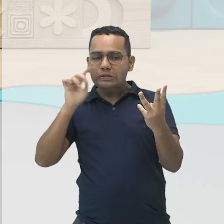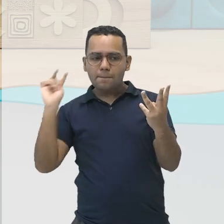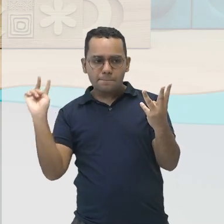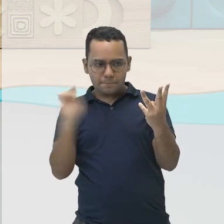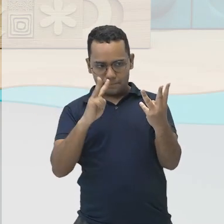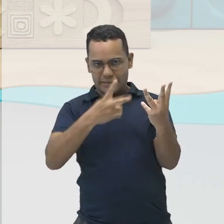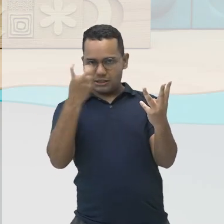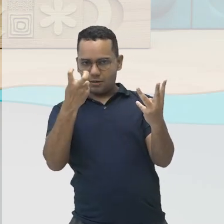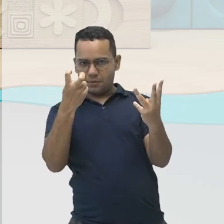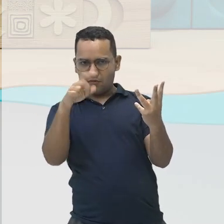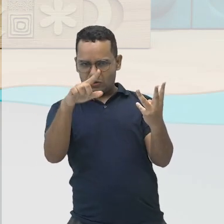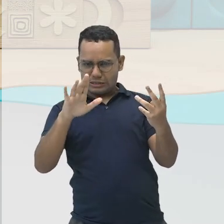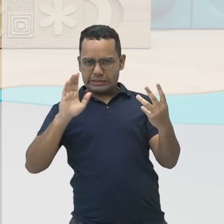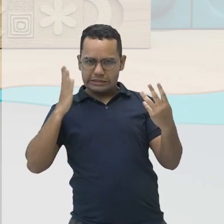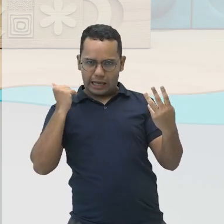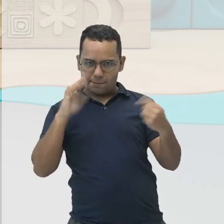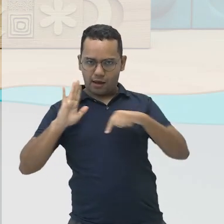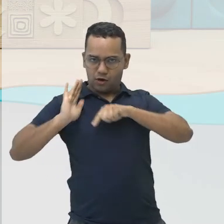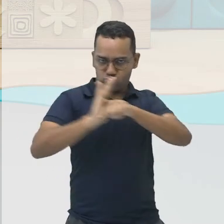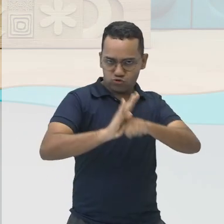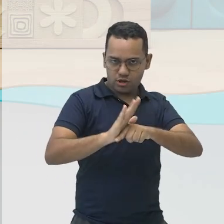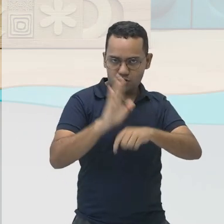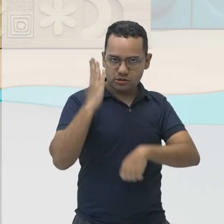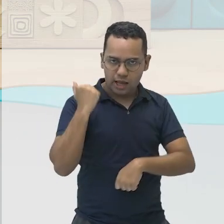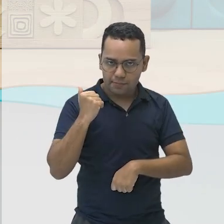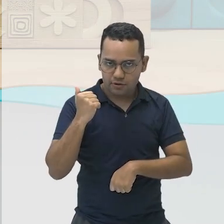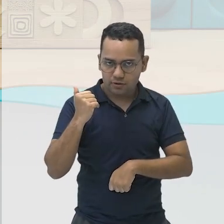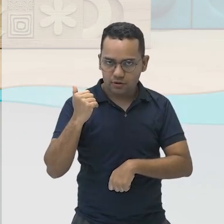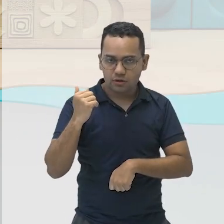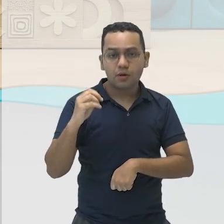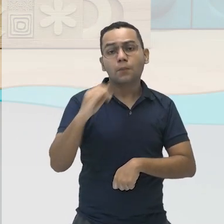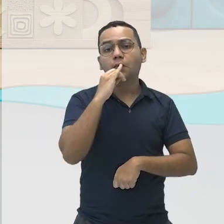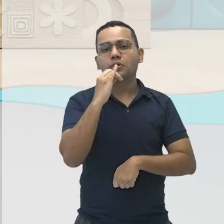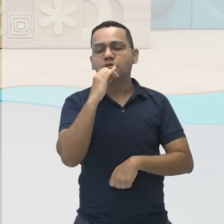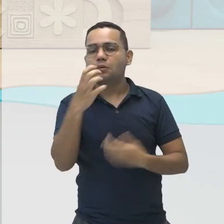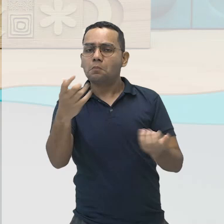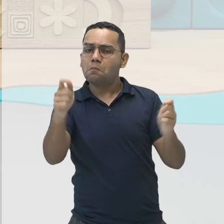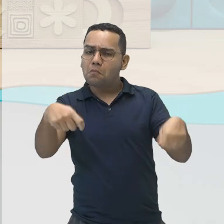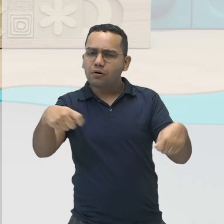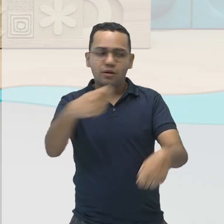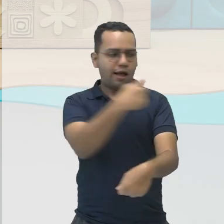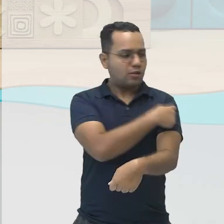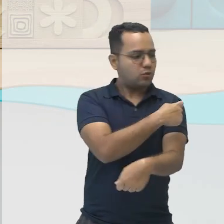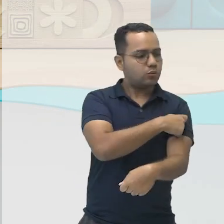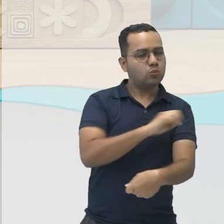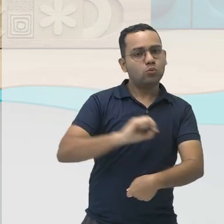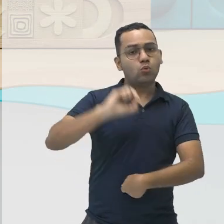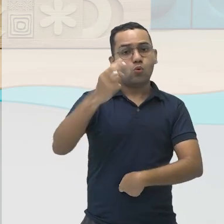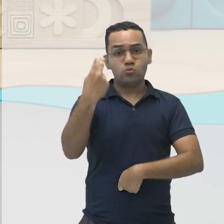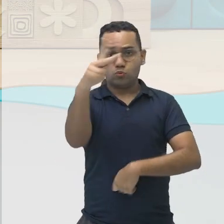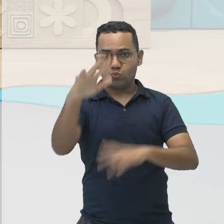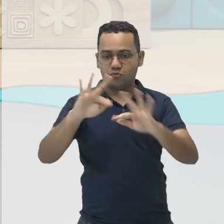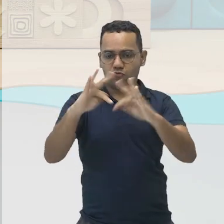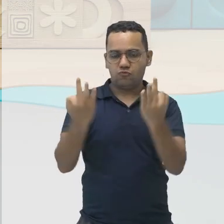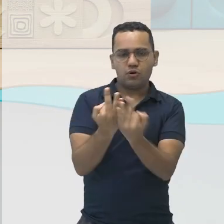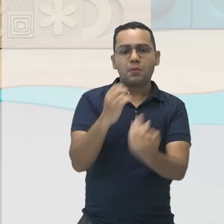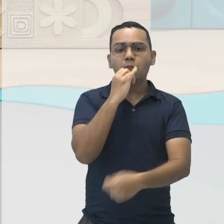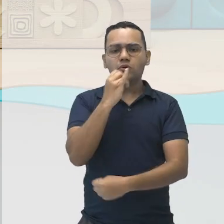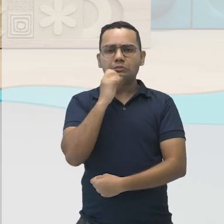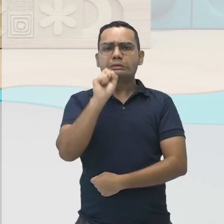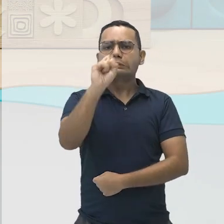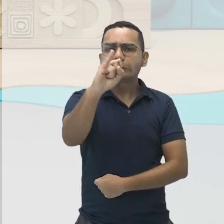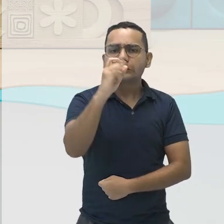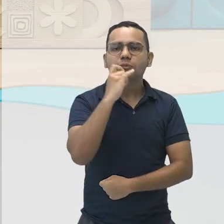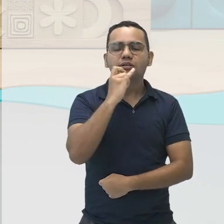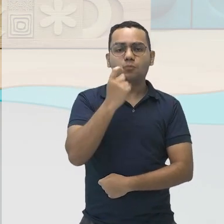que fazer? Se por acaso você visse um coleguinha seu aí ou um familiar seu tendo um sangramento nasal, você ia